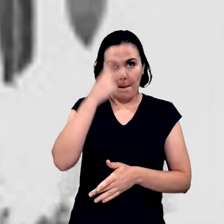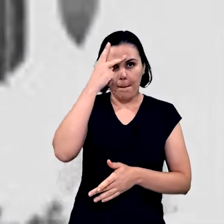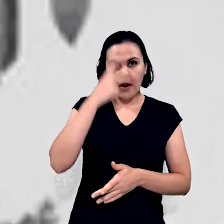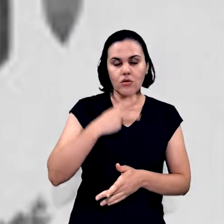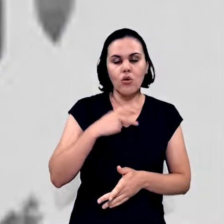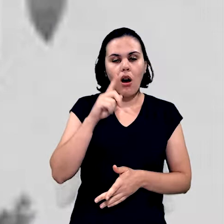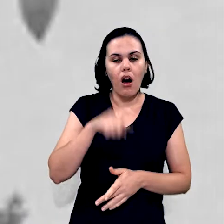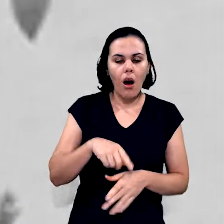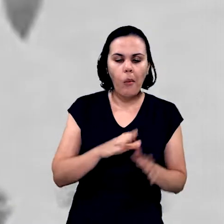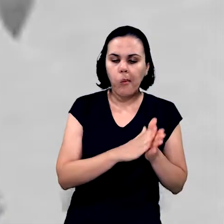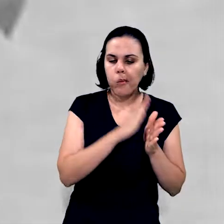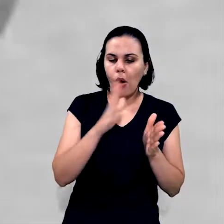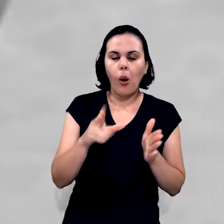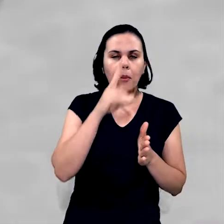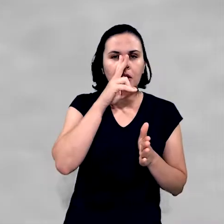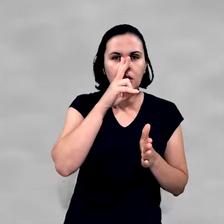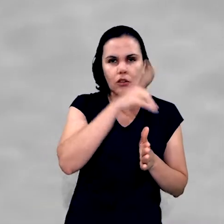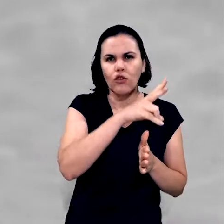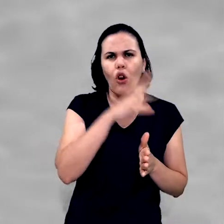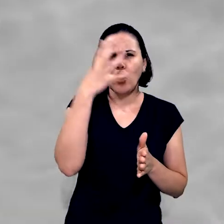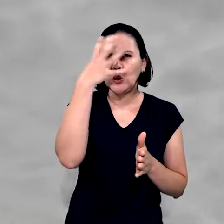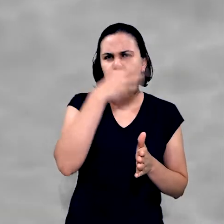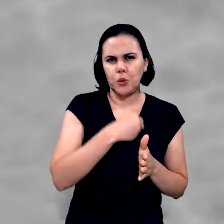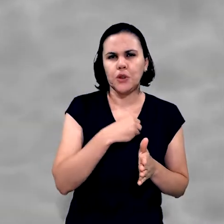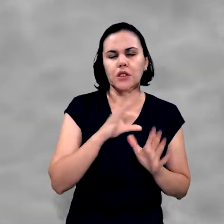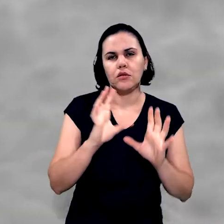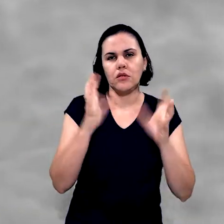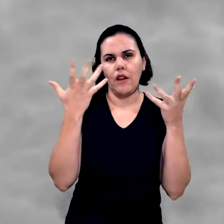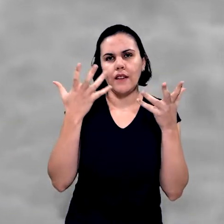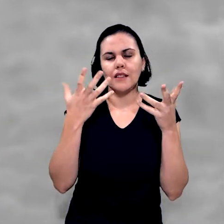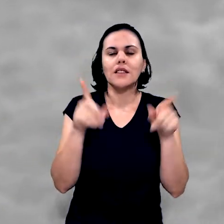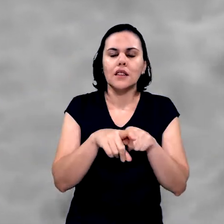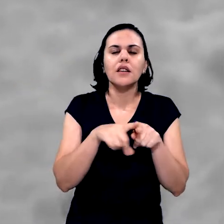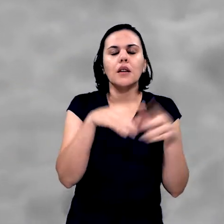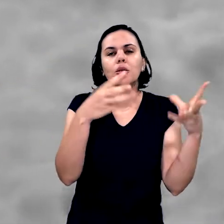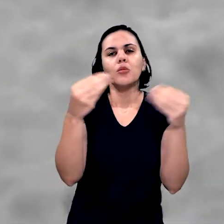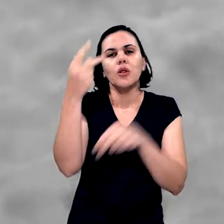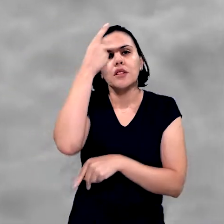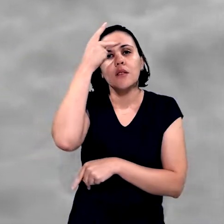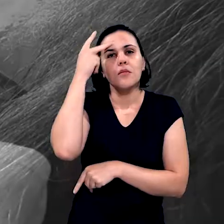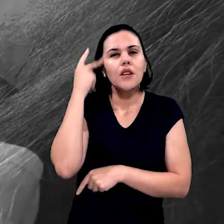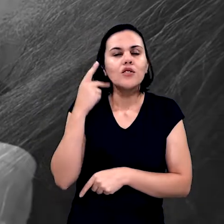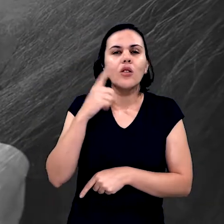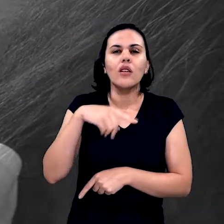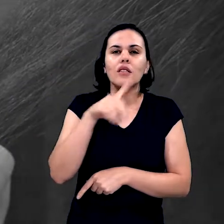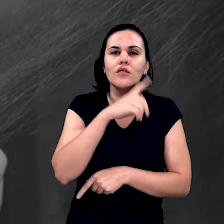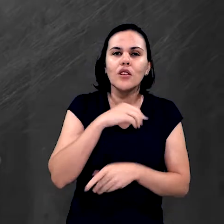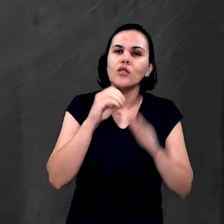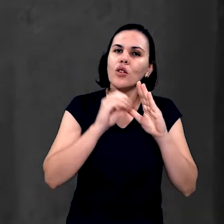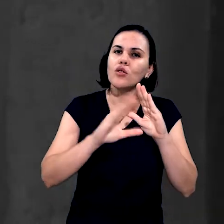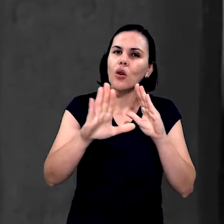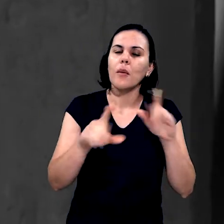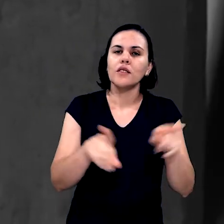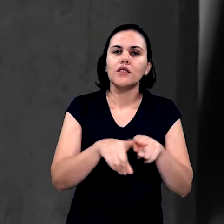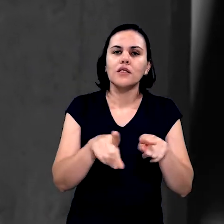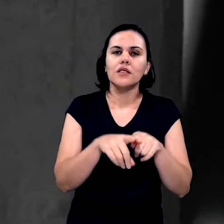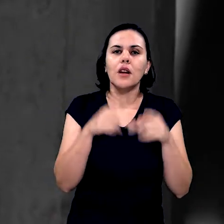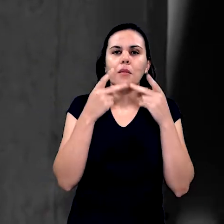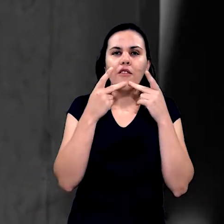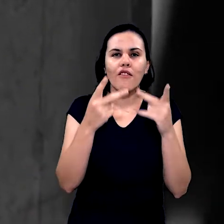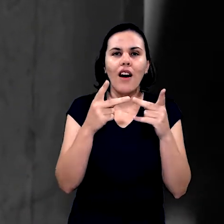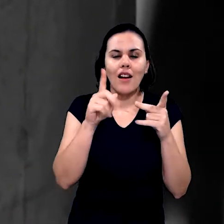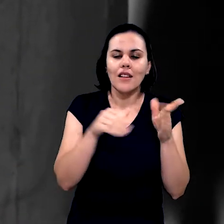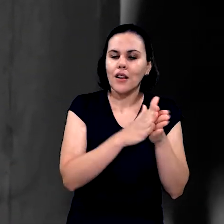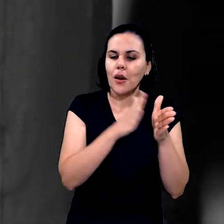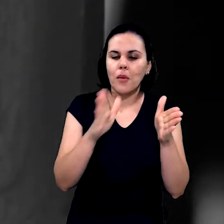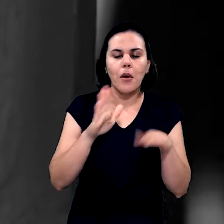mim pessoalmente é um momento muito forte, muito bonito da festa, como para muita gente que a gente compartilha, dizem também